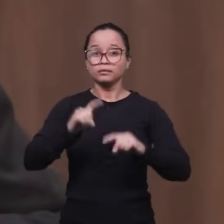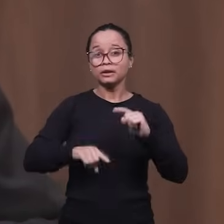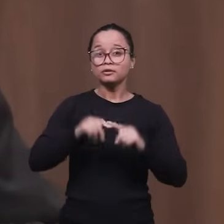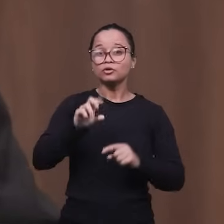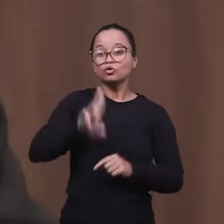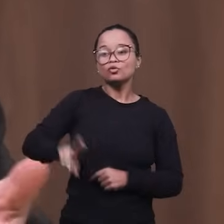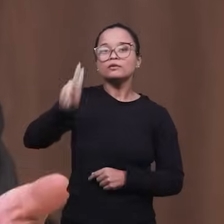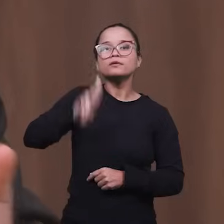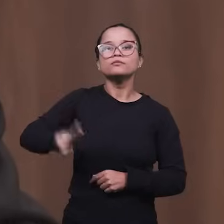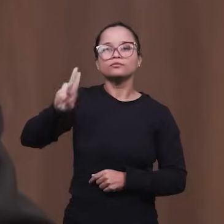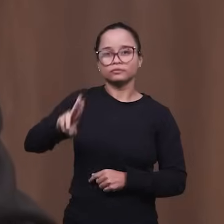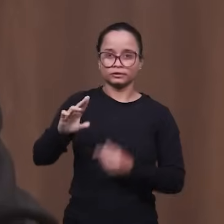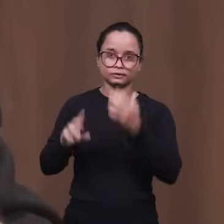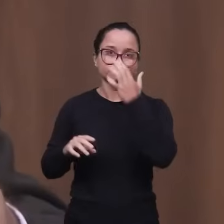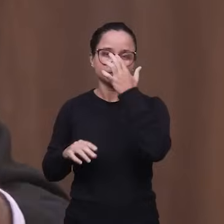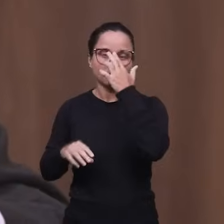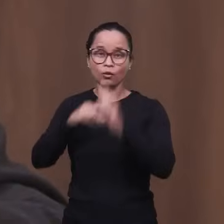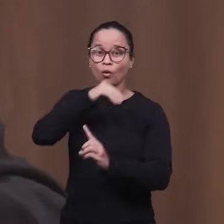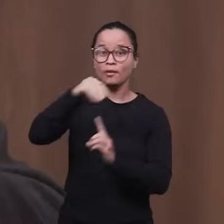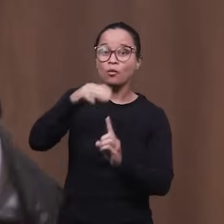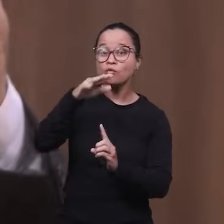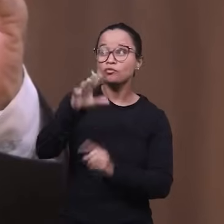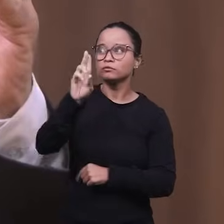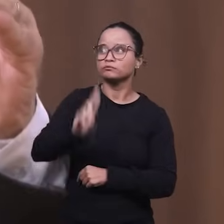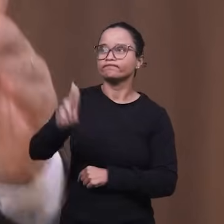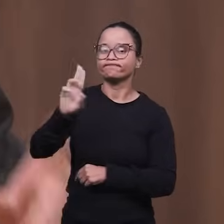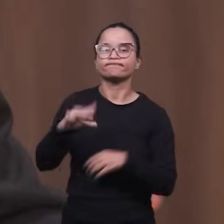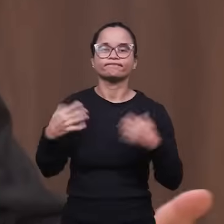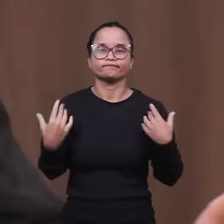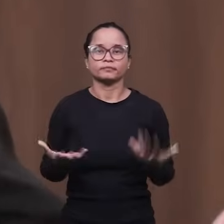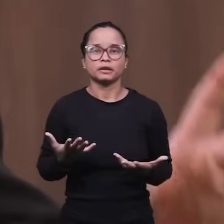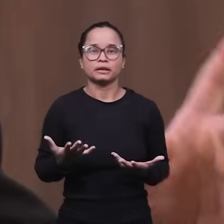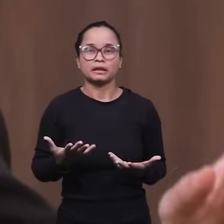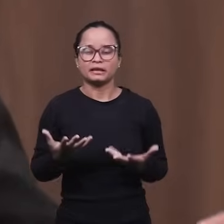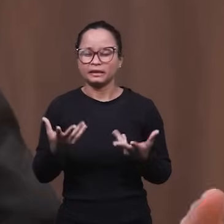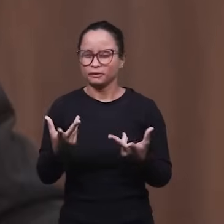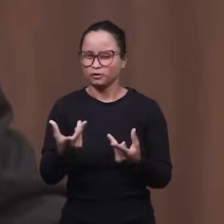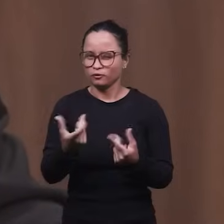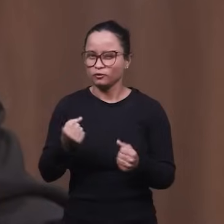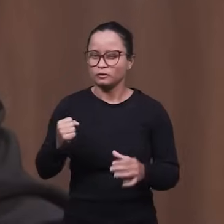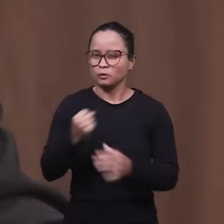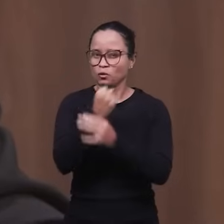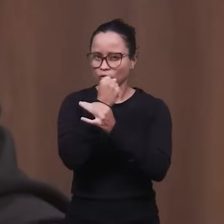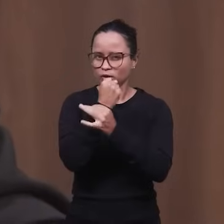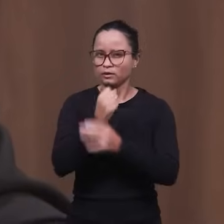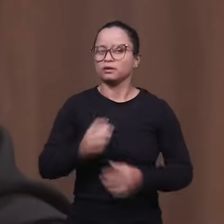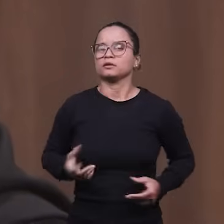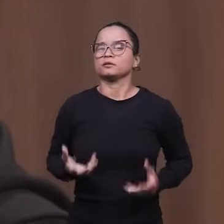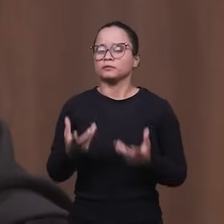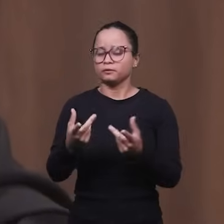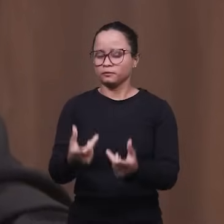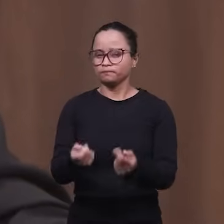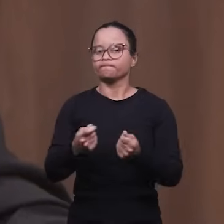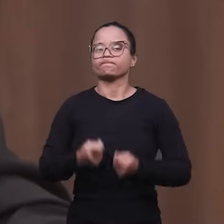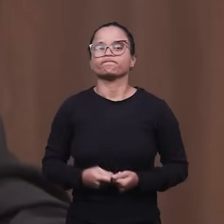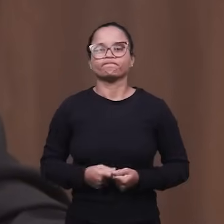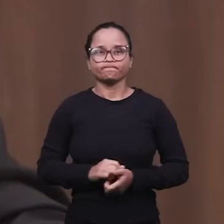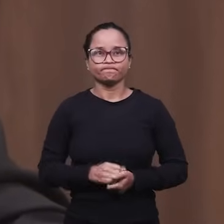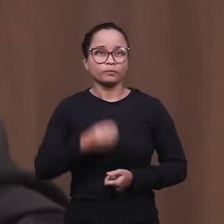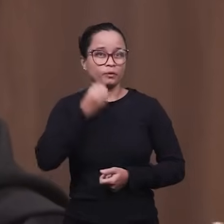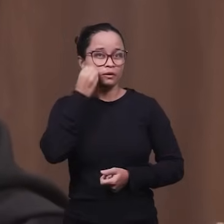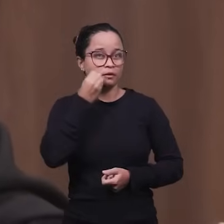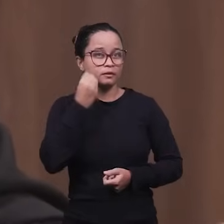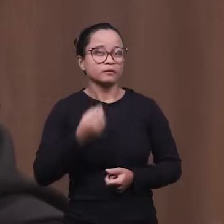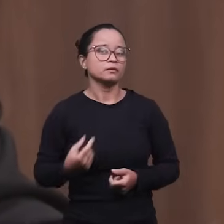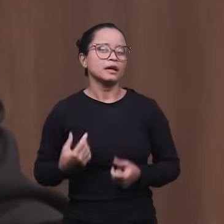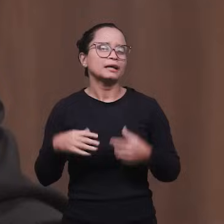que nós temos da consulta do Senhor, e é eficaz, e são riquíssimas as experiências que nós temos disso. Alguém pode dizer, mas